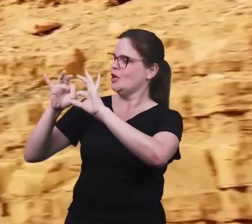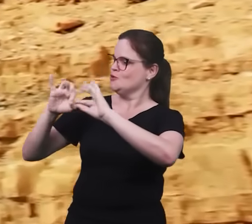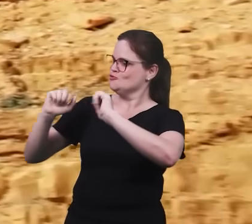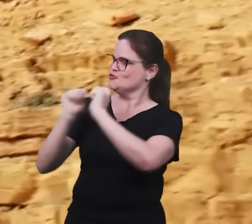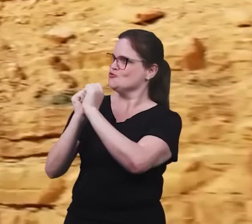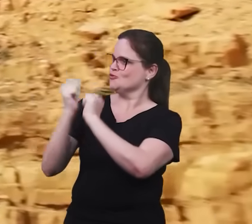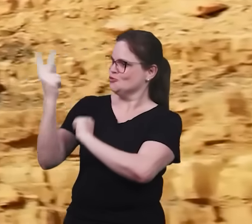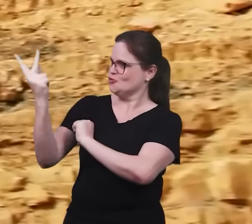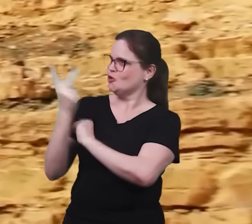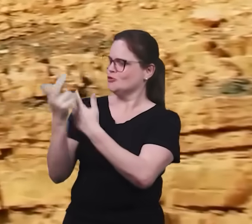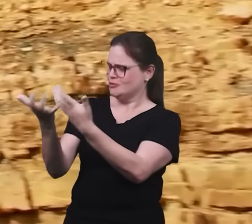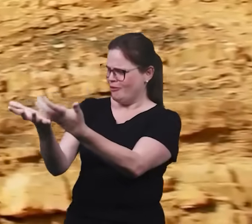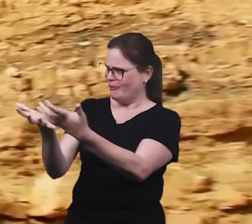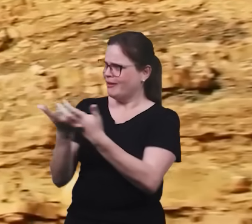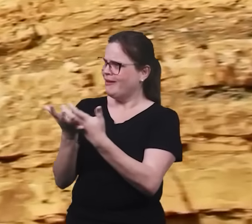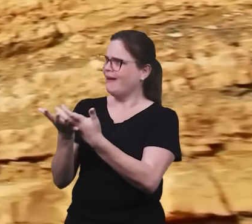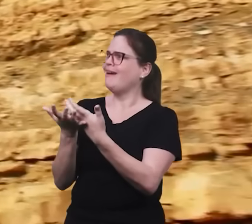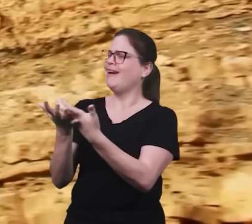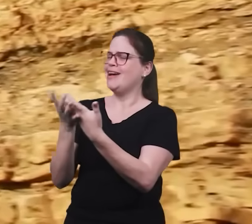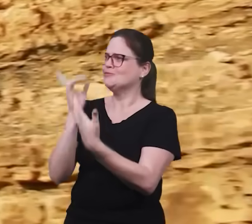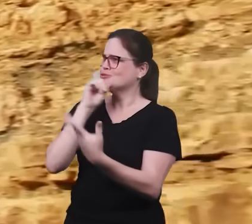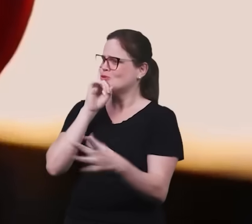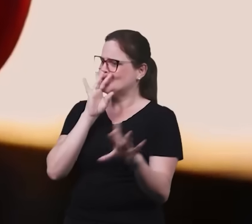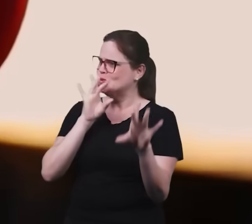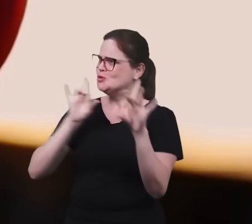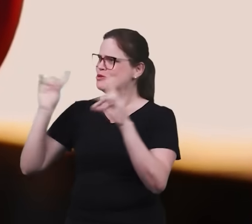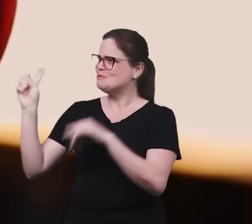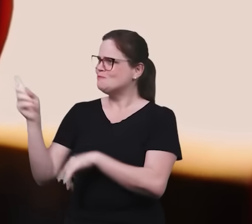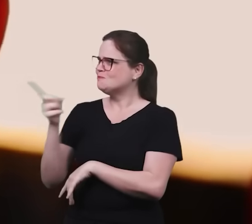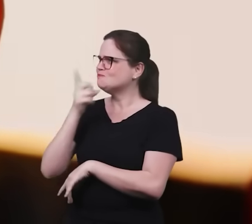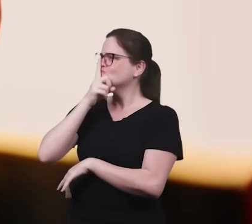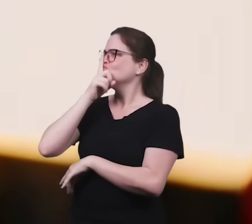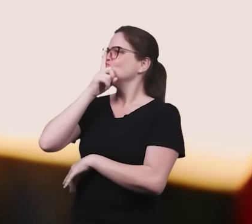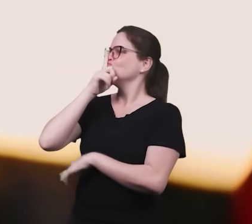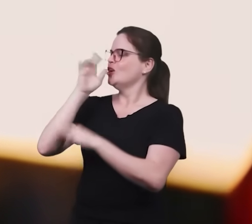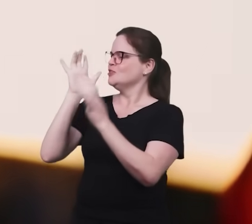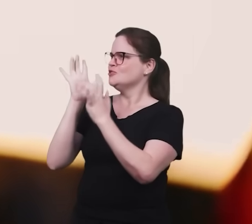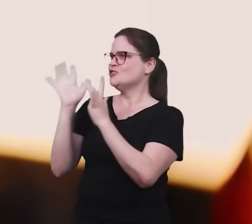firmado em ti quero estar. Jesus,